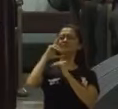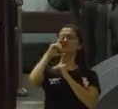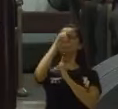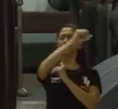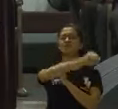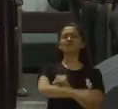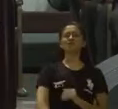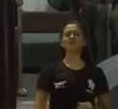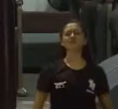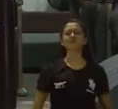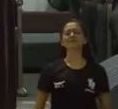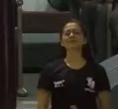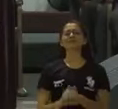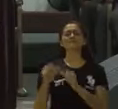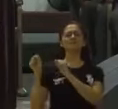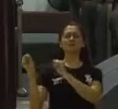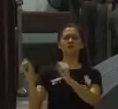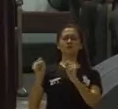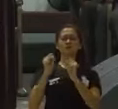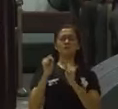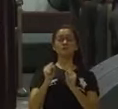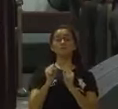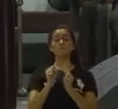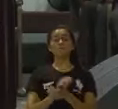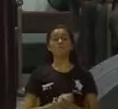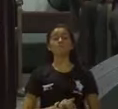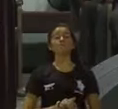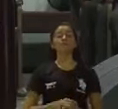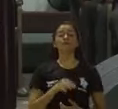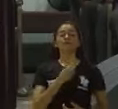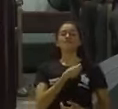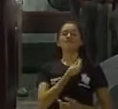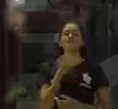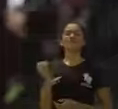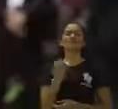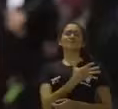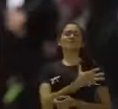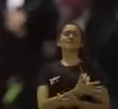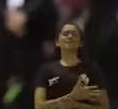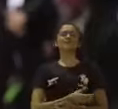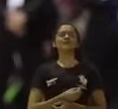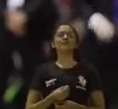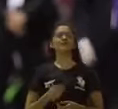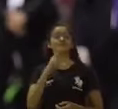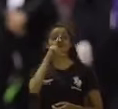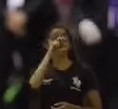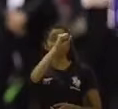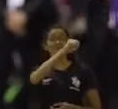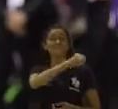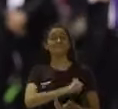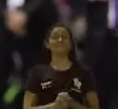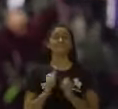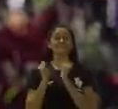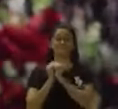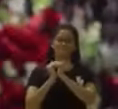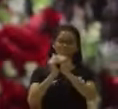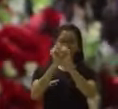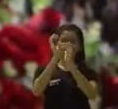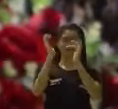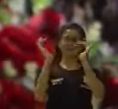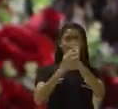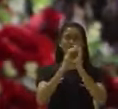e totalmente com uma nova vida e um novo vigor em Cristo Jesus.